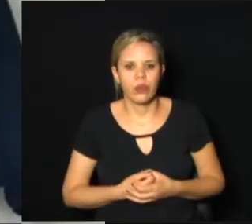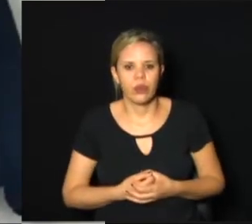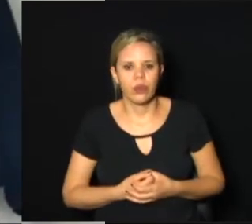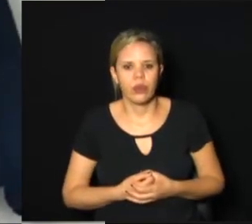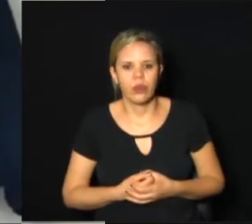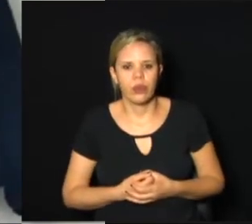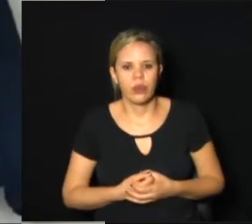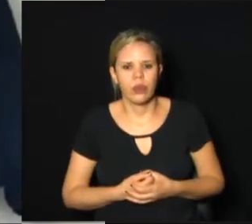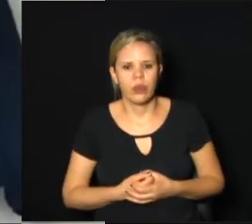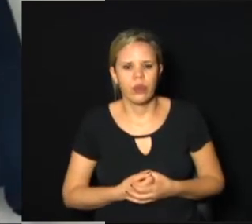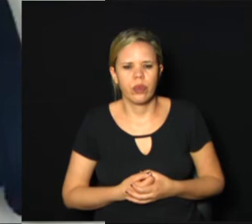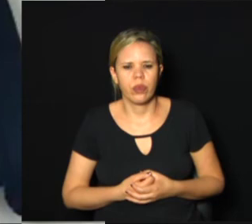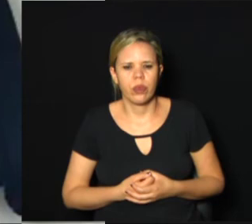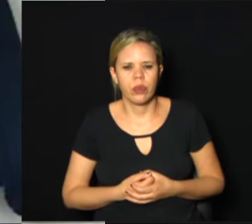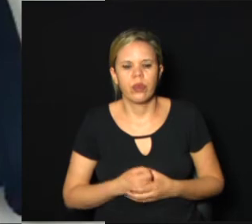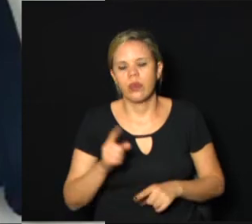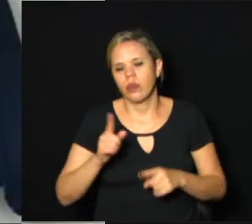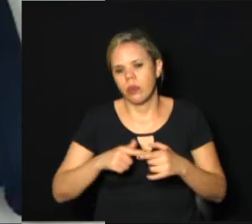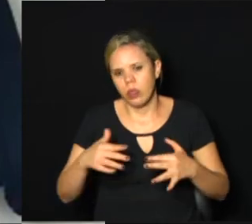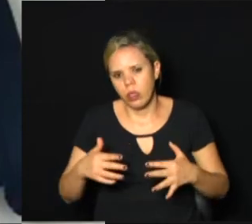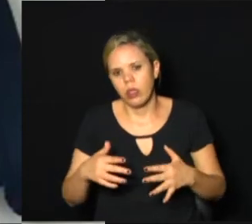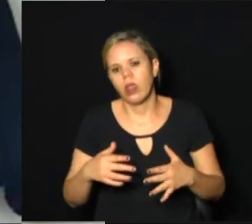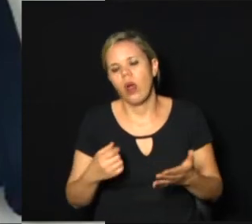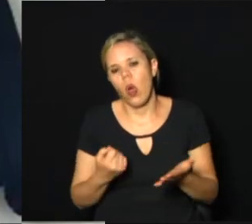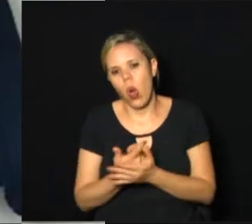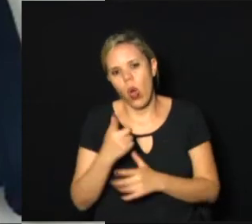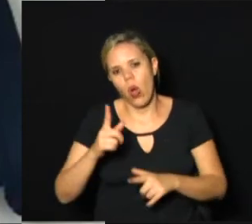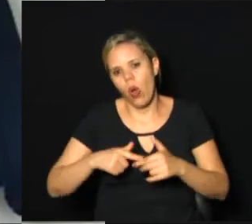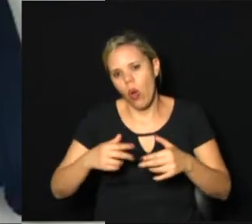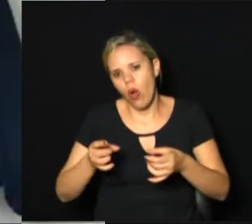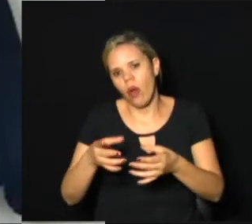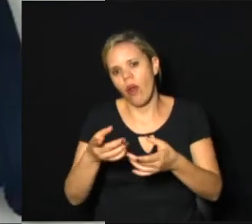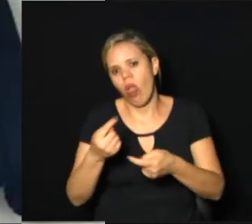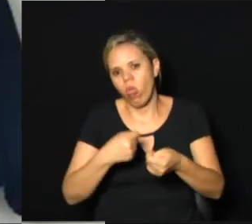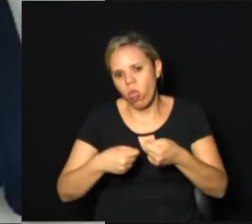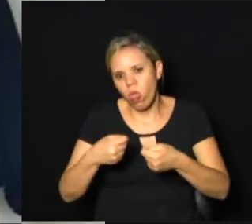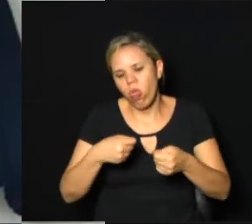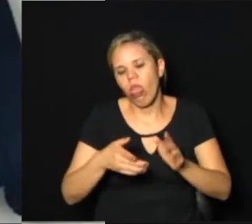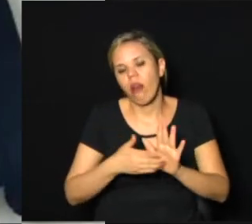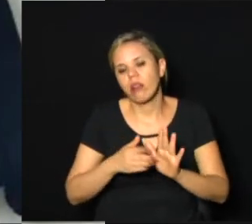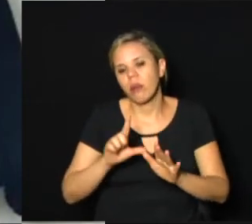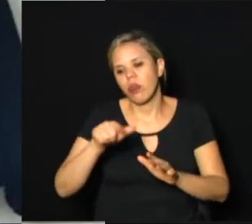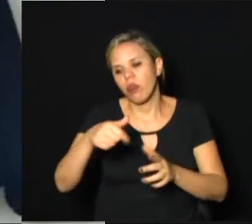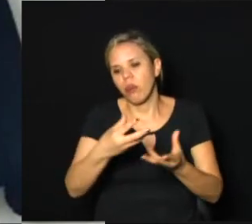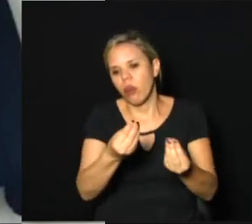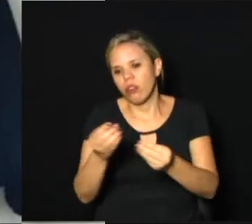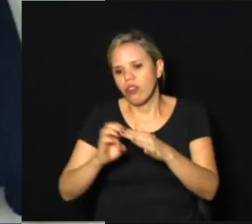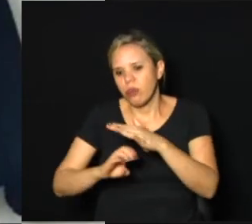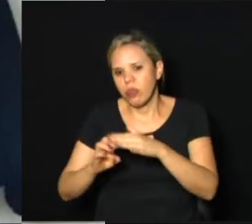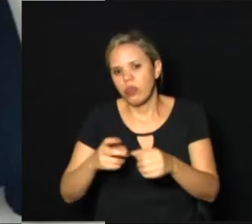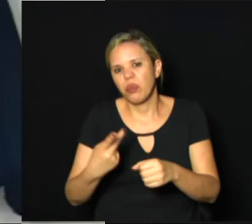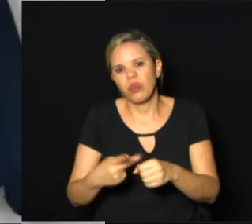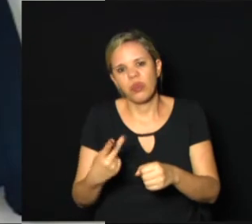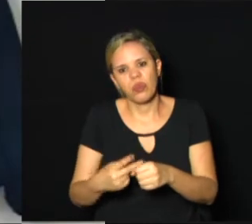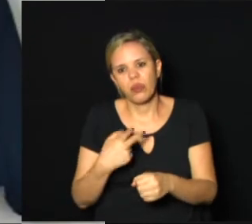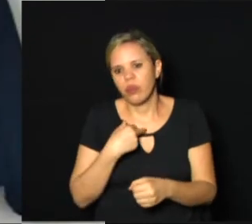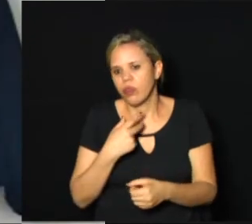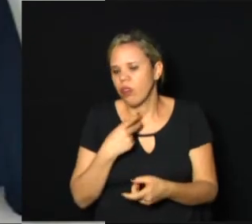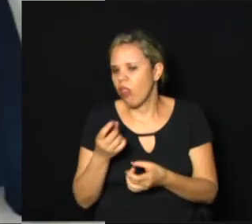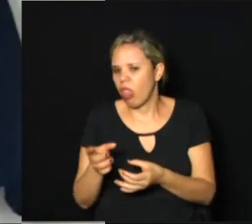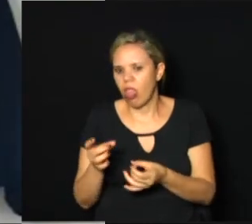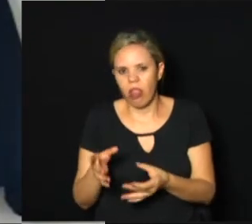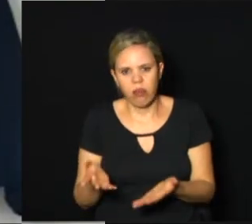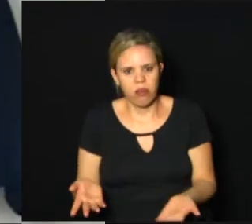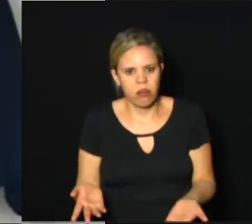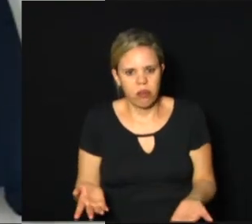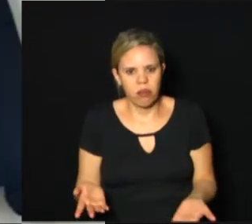aquisição de insumos, né, seus fornecedores, e depois ficaram muitas delas com um monte de produto lá que não puderam ser